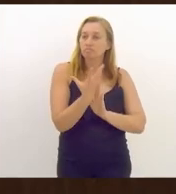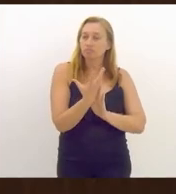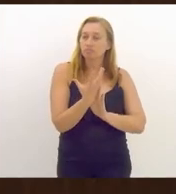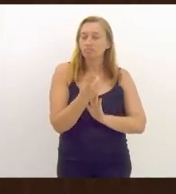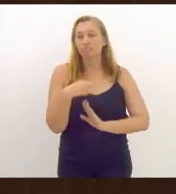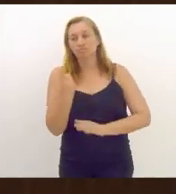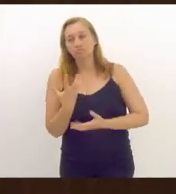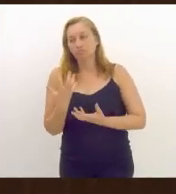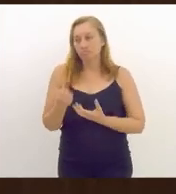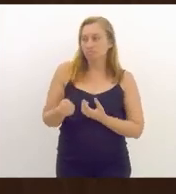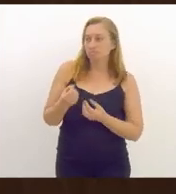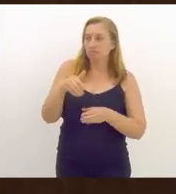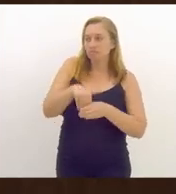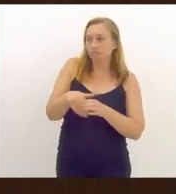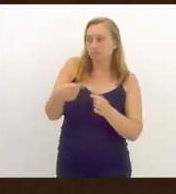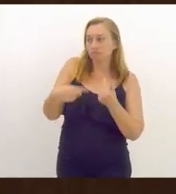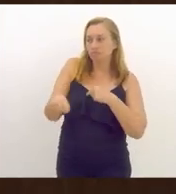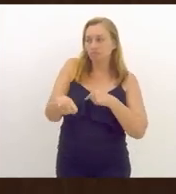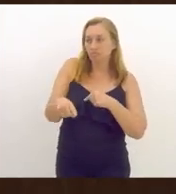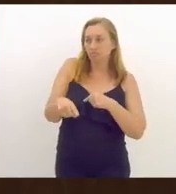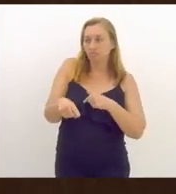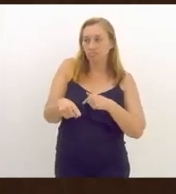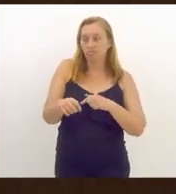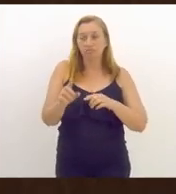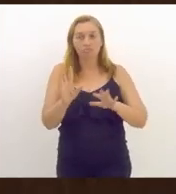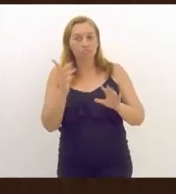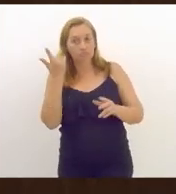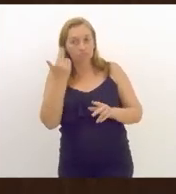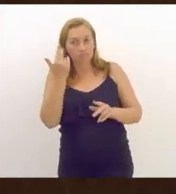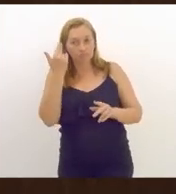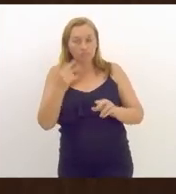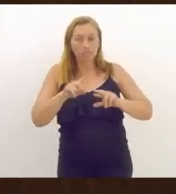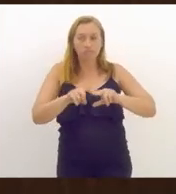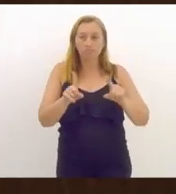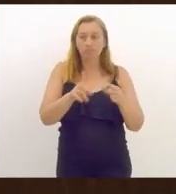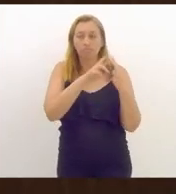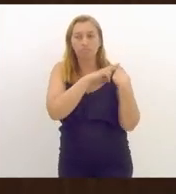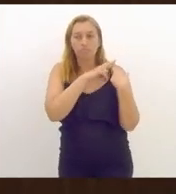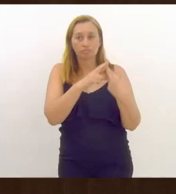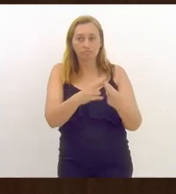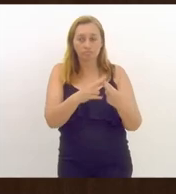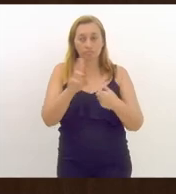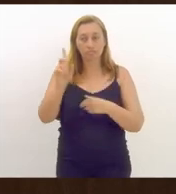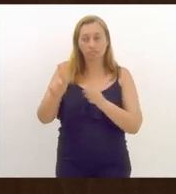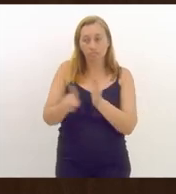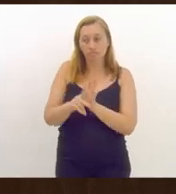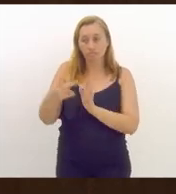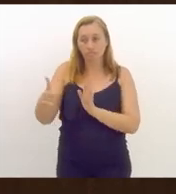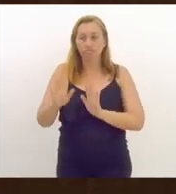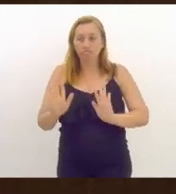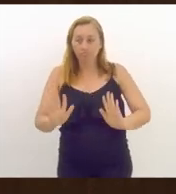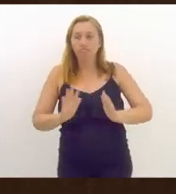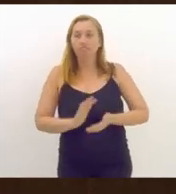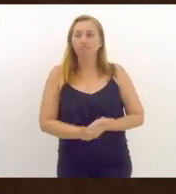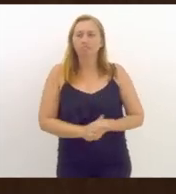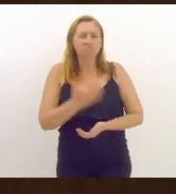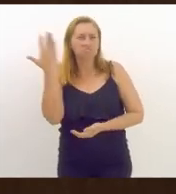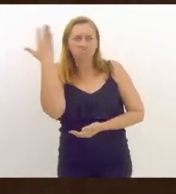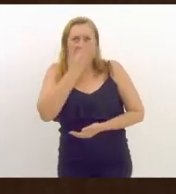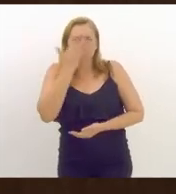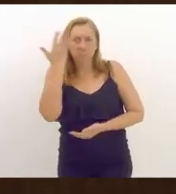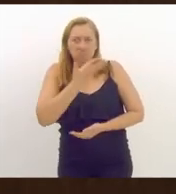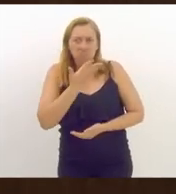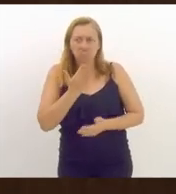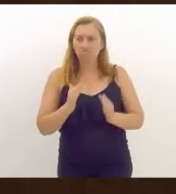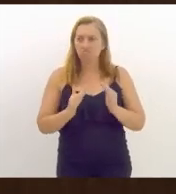abstém Vota contra isso é do jogo mas a responsabilidade é do autor e eu não vejo